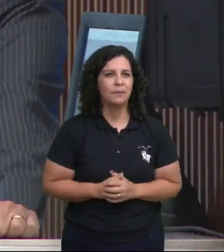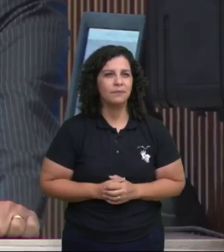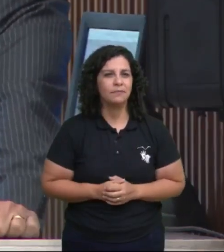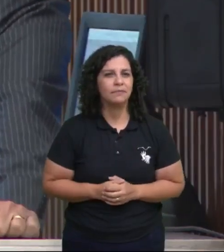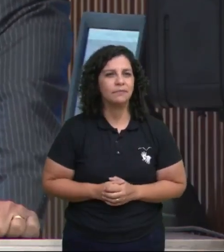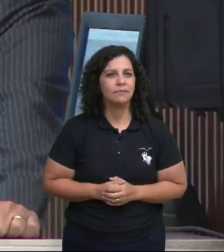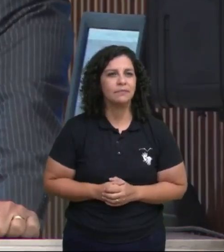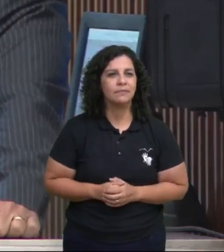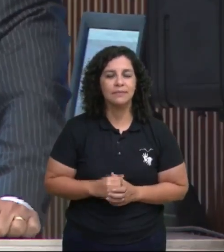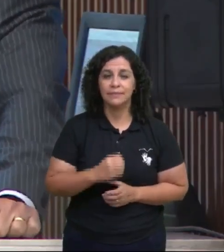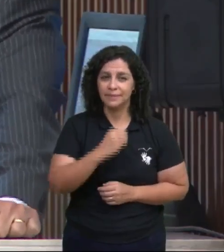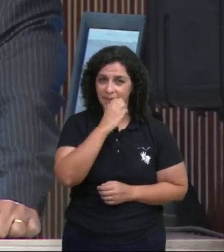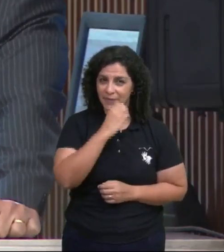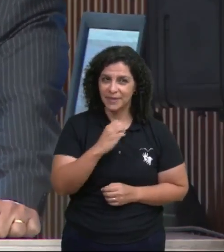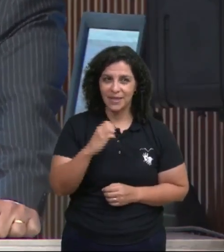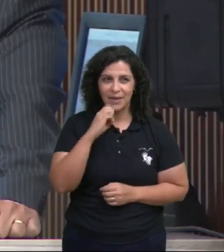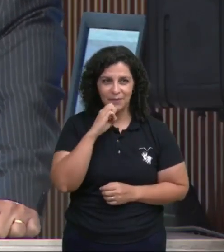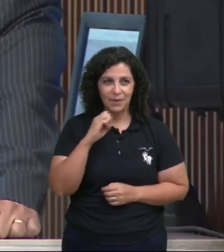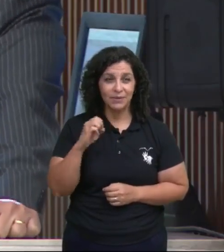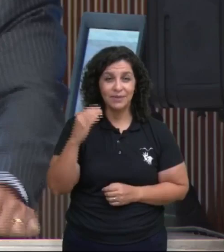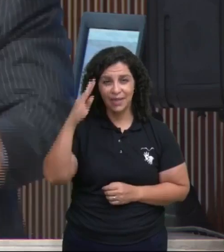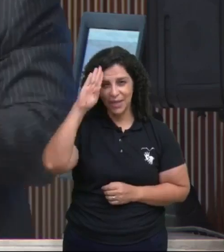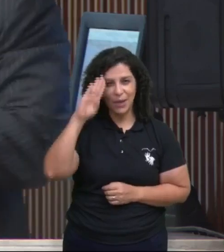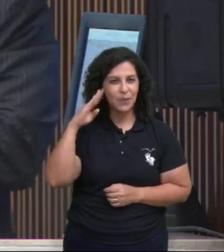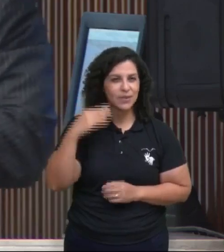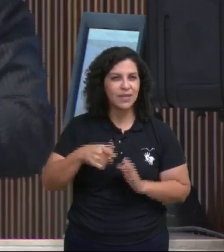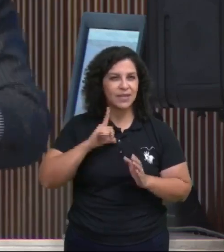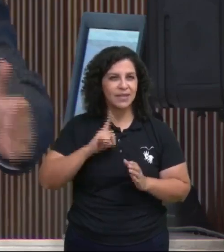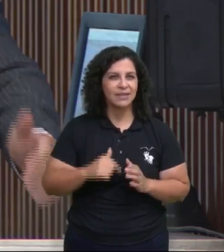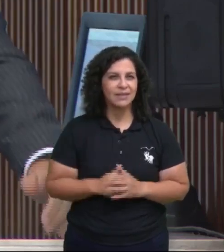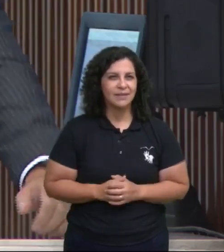Requião, deputado Evandro. Tenha Luciano na frente, Evandro.